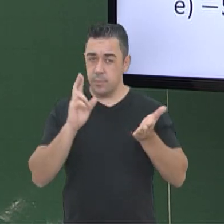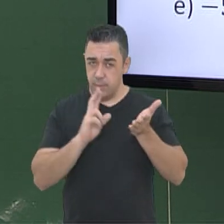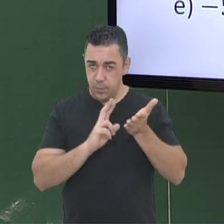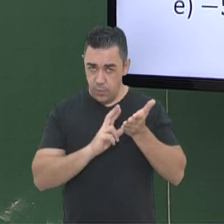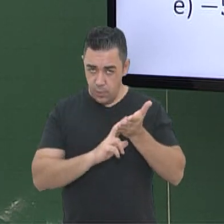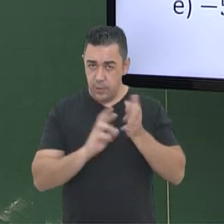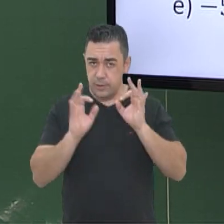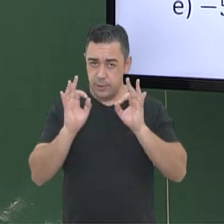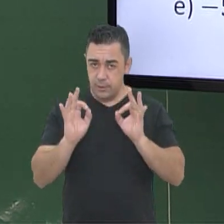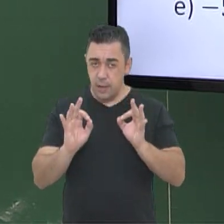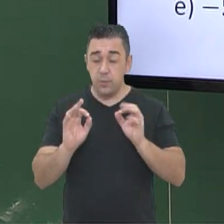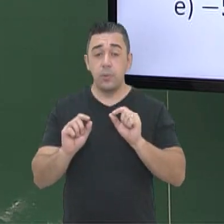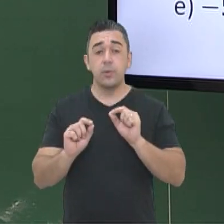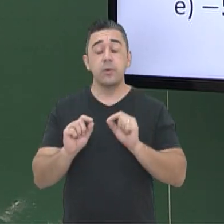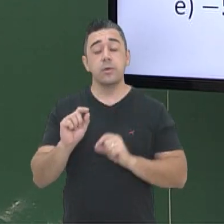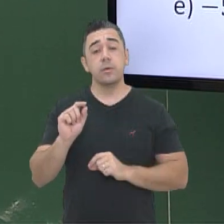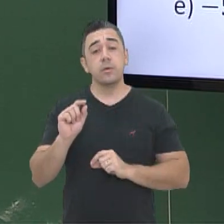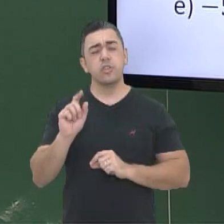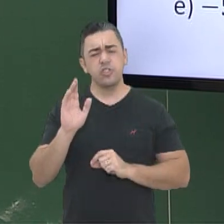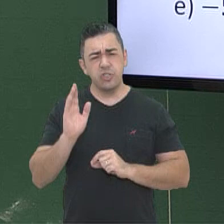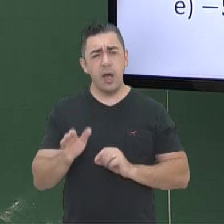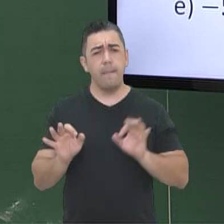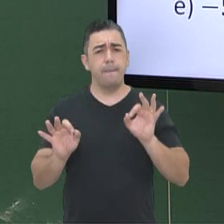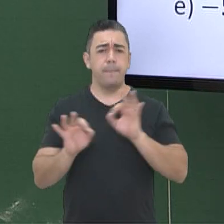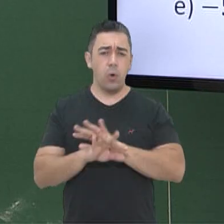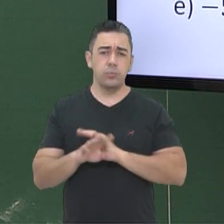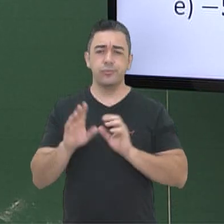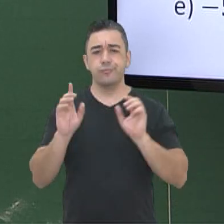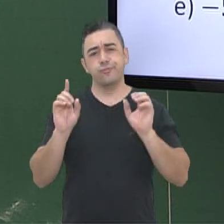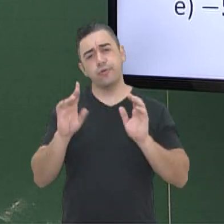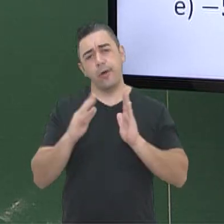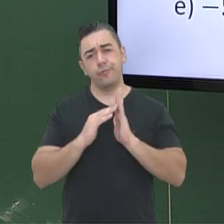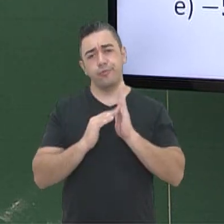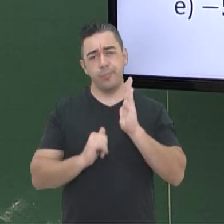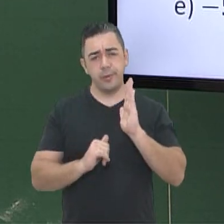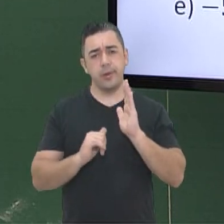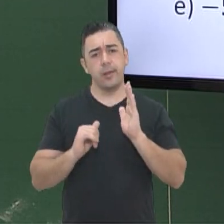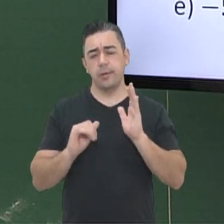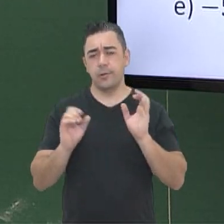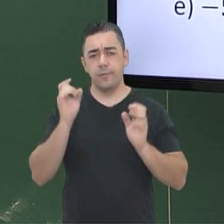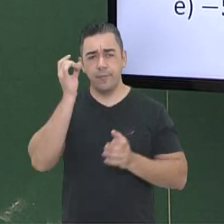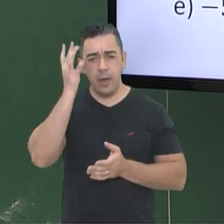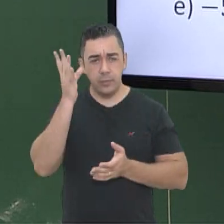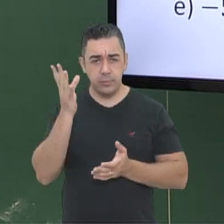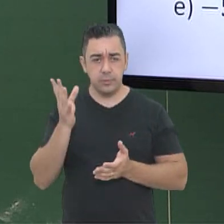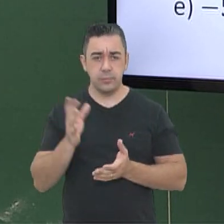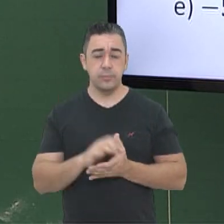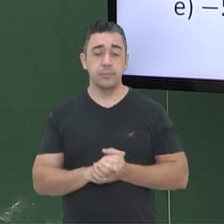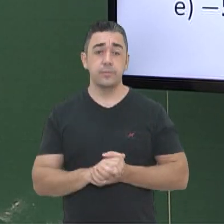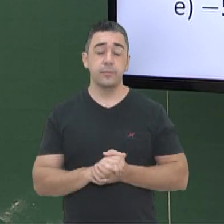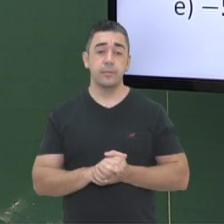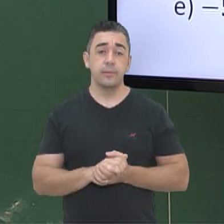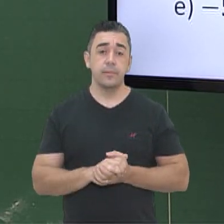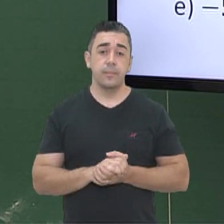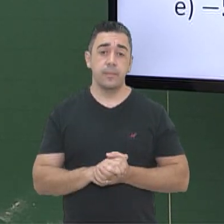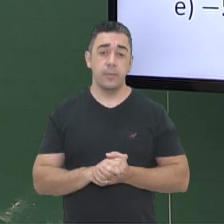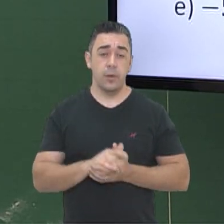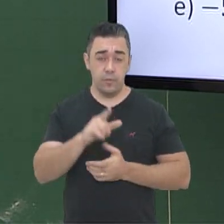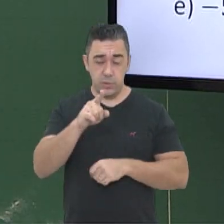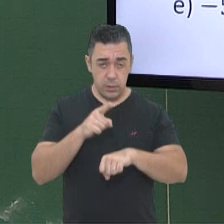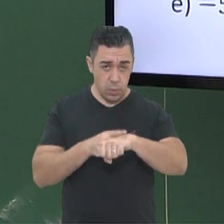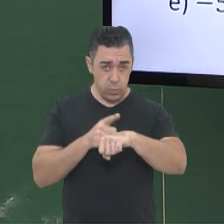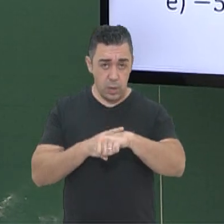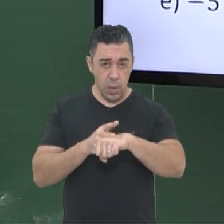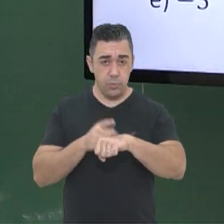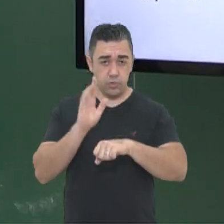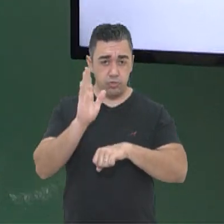etapa aqui, que é a racionalização. Uma vez racionalizado, é só subtrair essa dessa daqui, tá? Eu vou deixar um